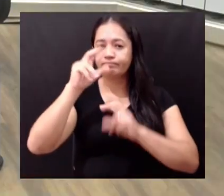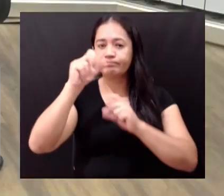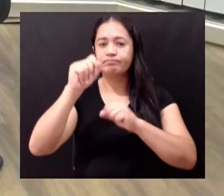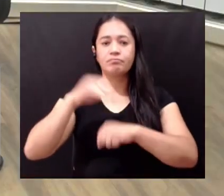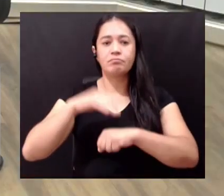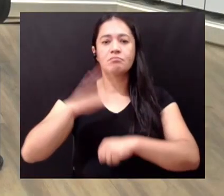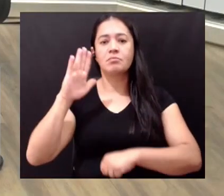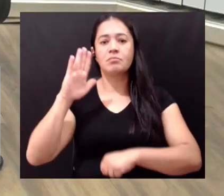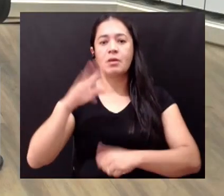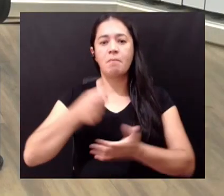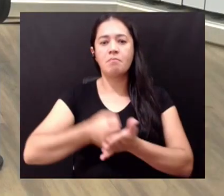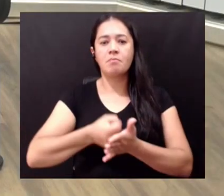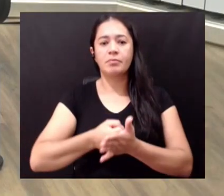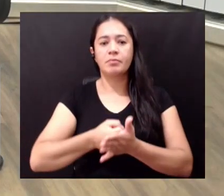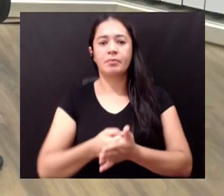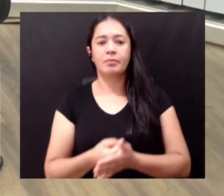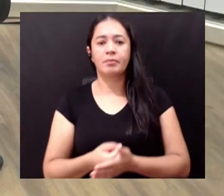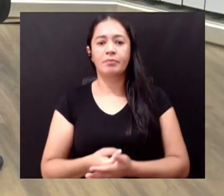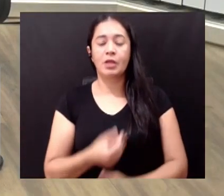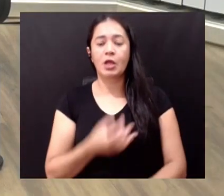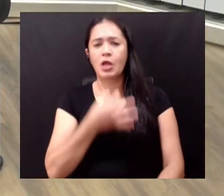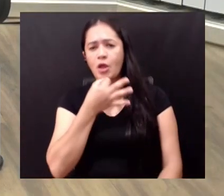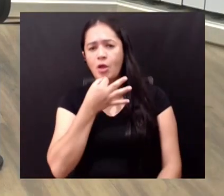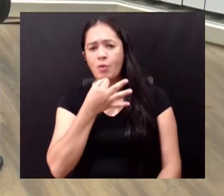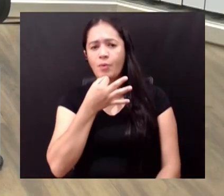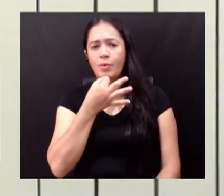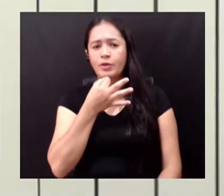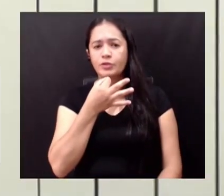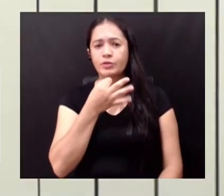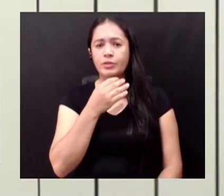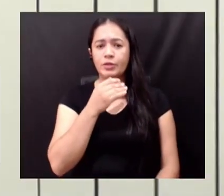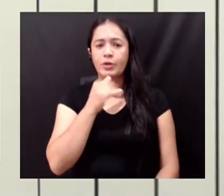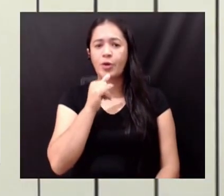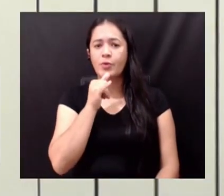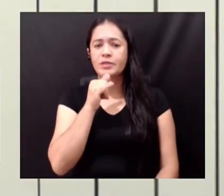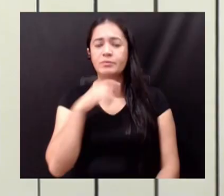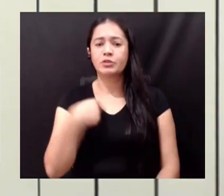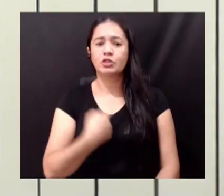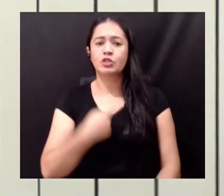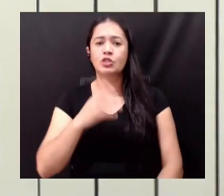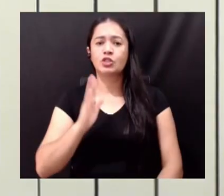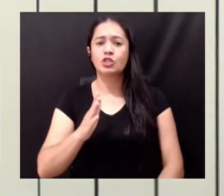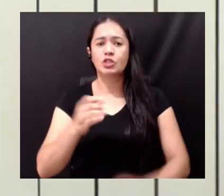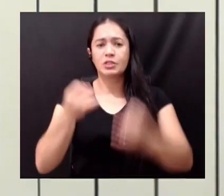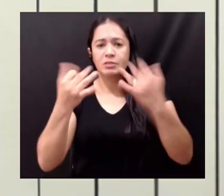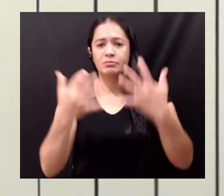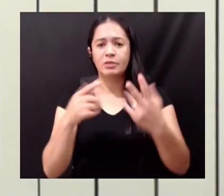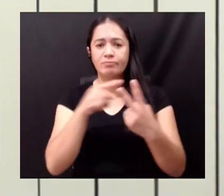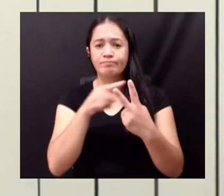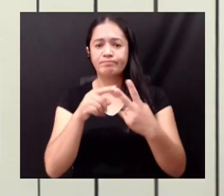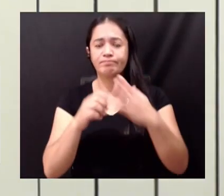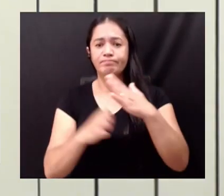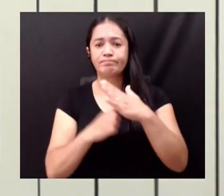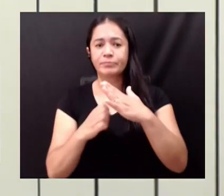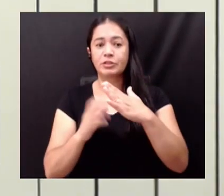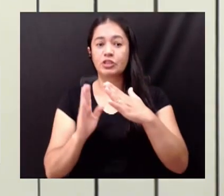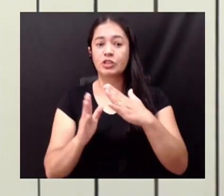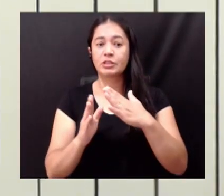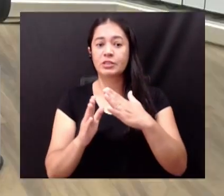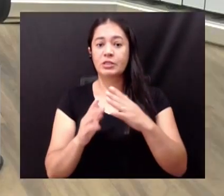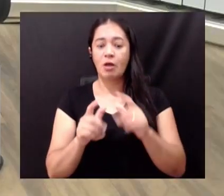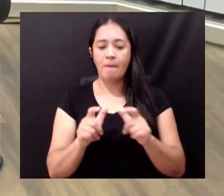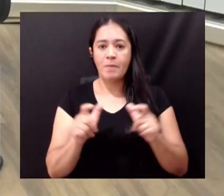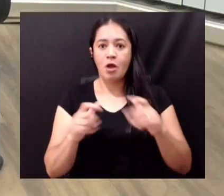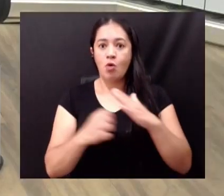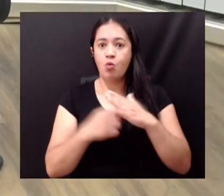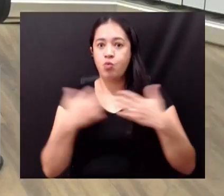que seja esse exemplo que nós falamos, né? Tanto a Dell quanto a Amazon, apesar de serem grandes empresas,